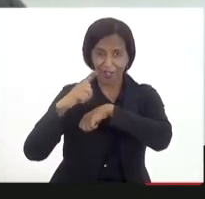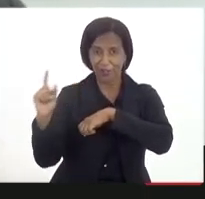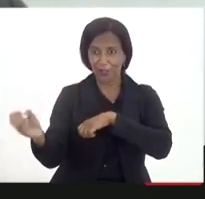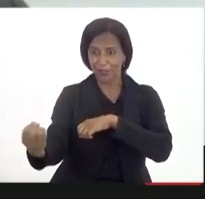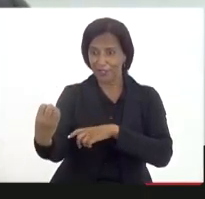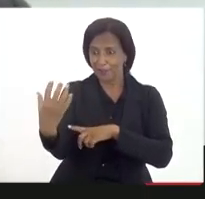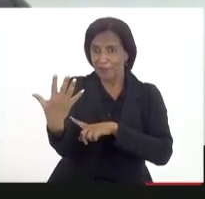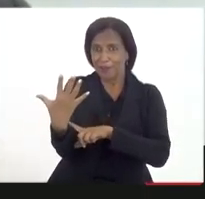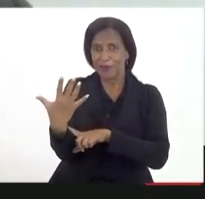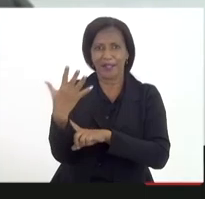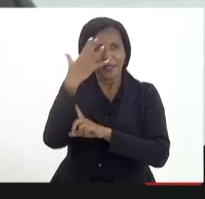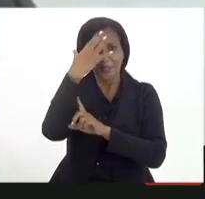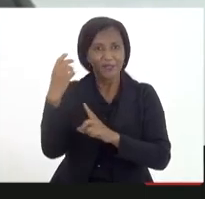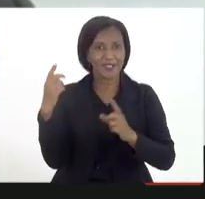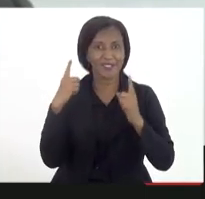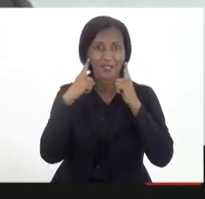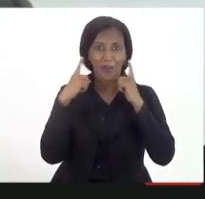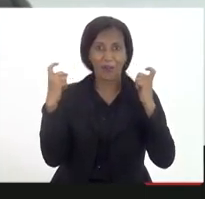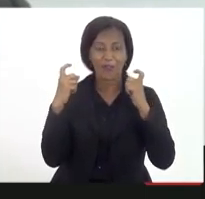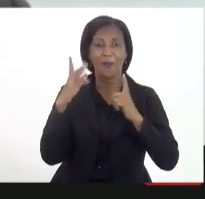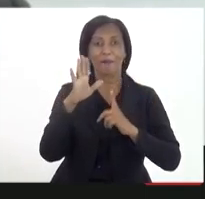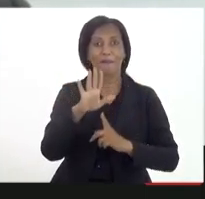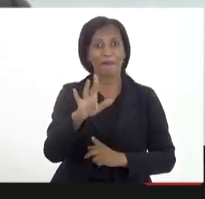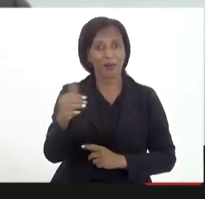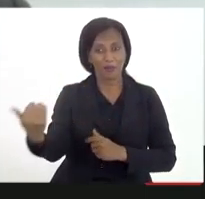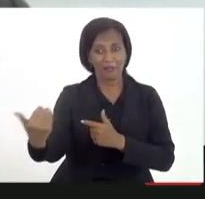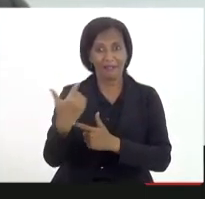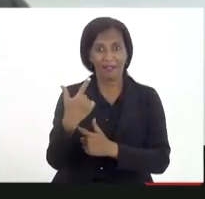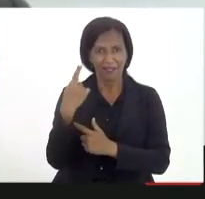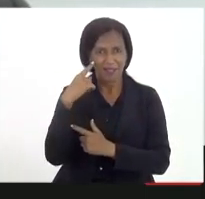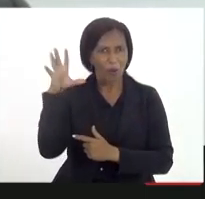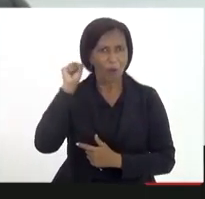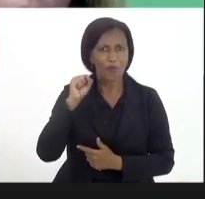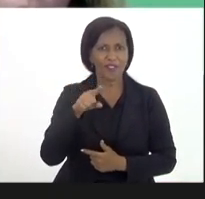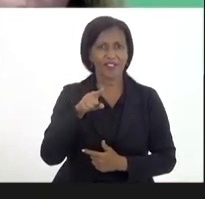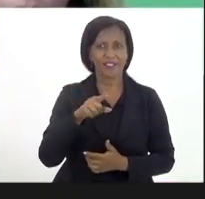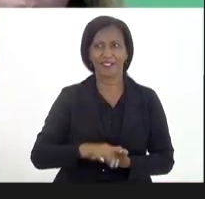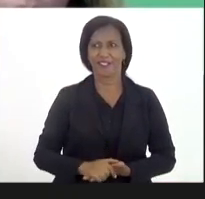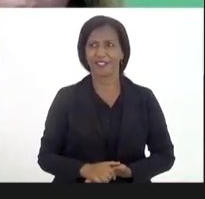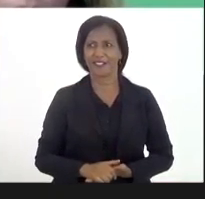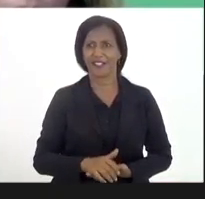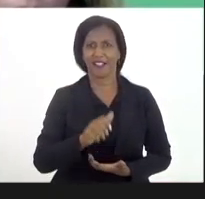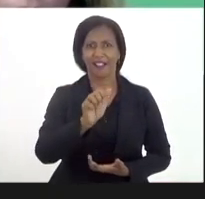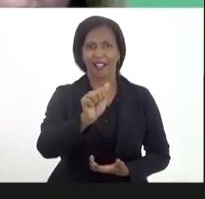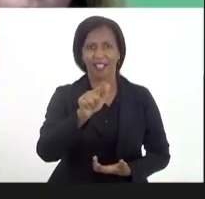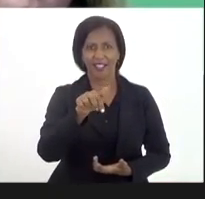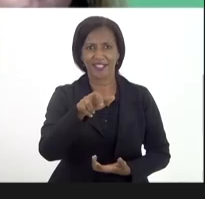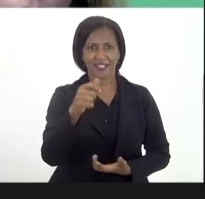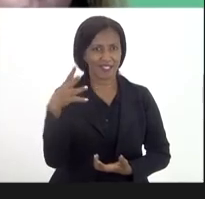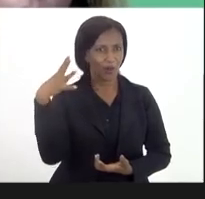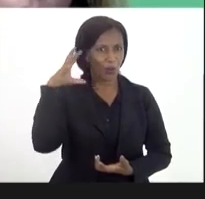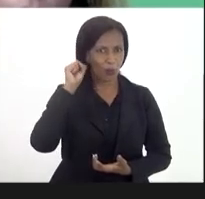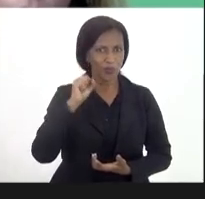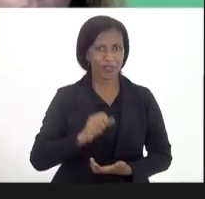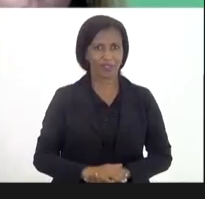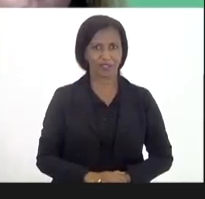entrava não sei se serve hoje mas enquanto a senhora entrasse era meu hoje Doutora Alessandra